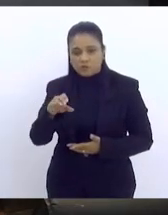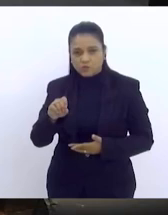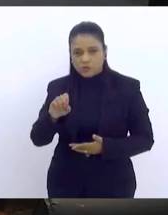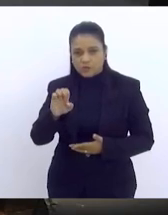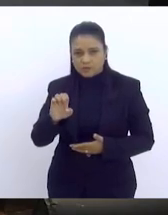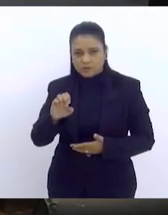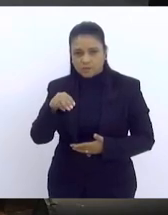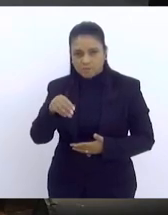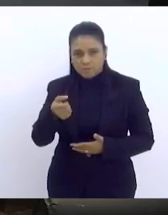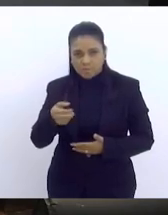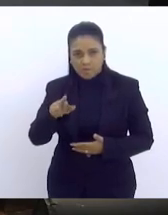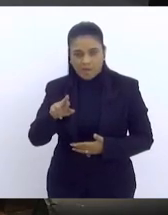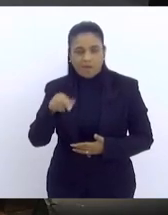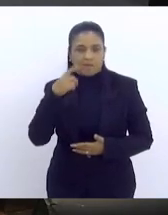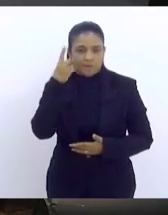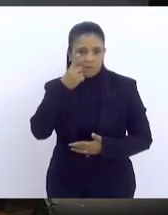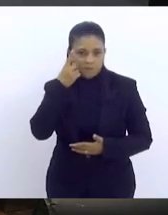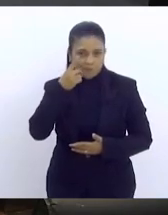minutos